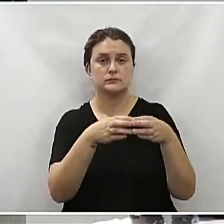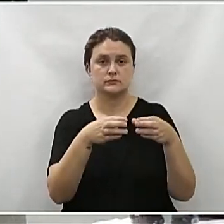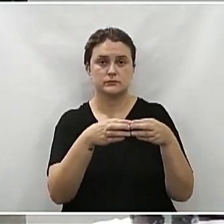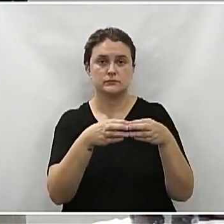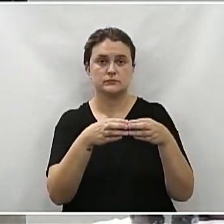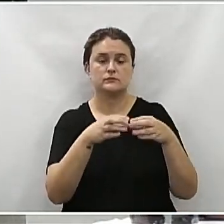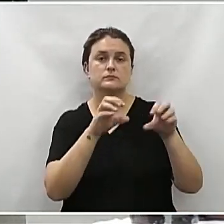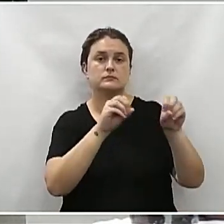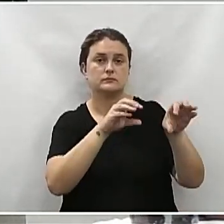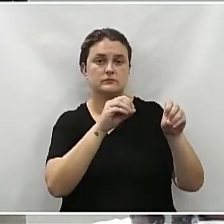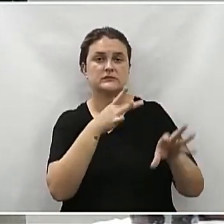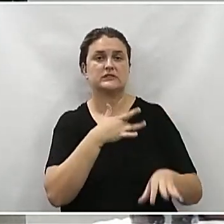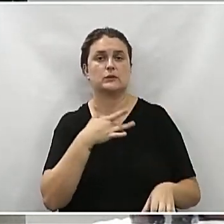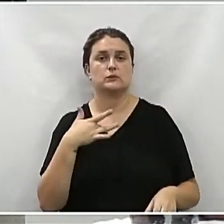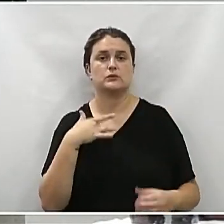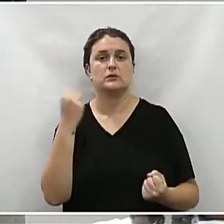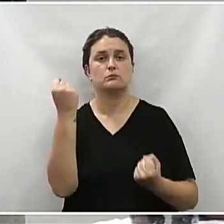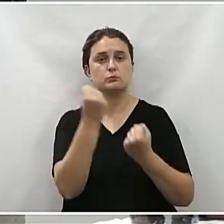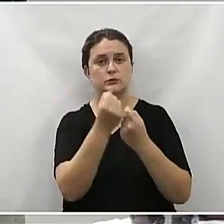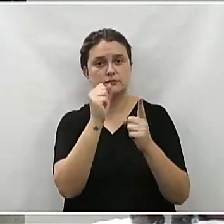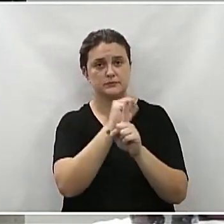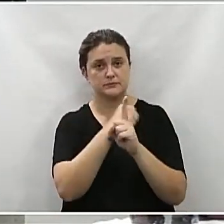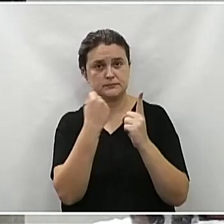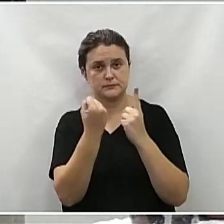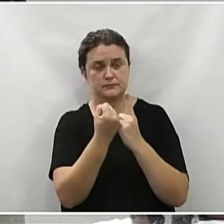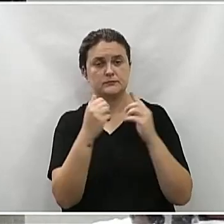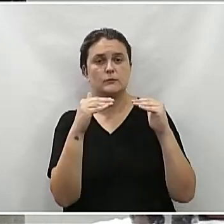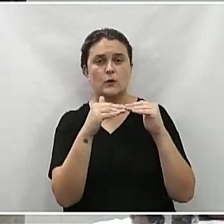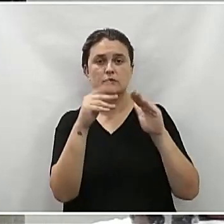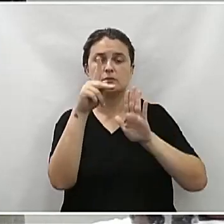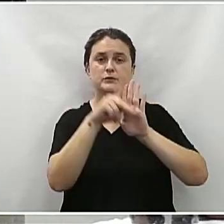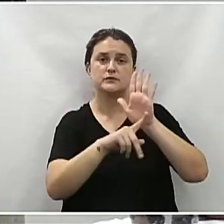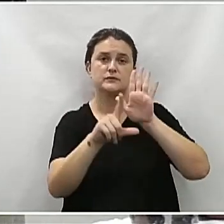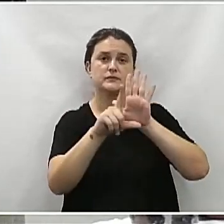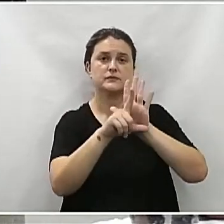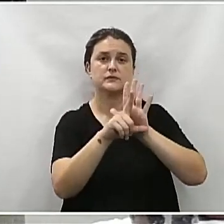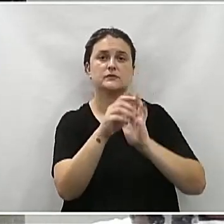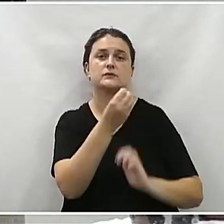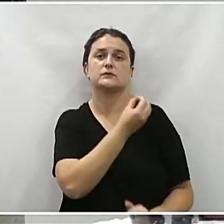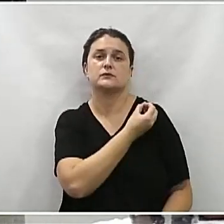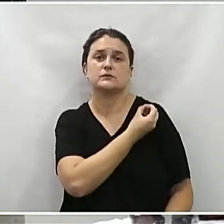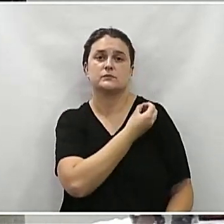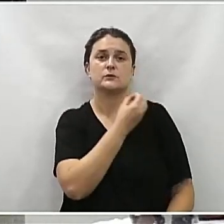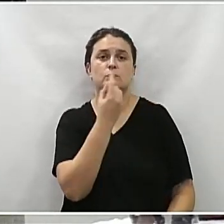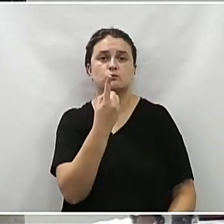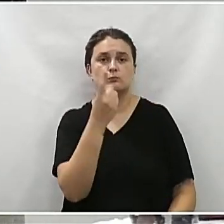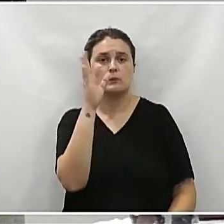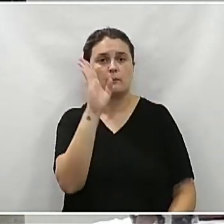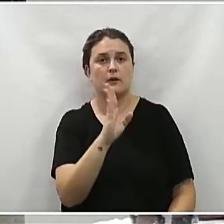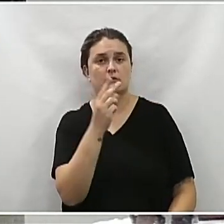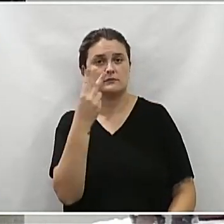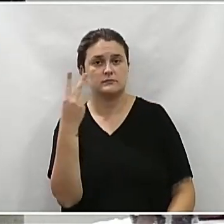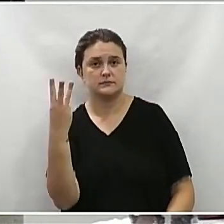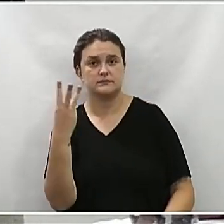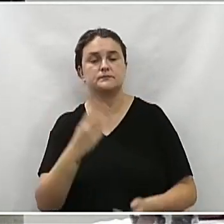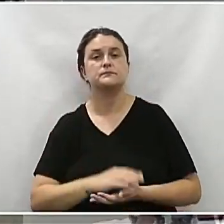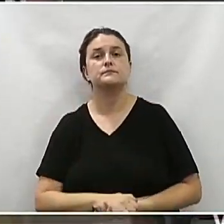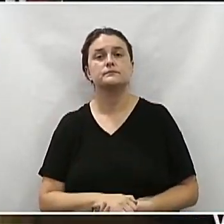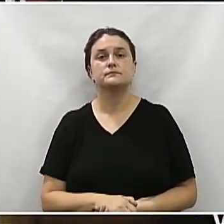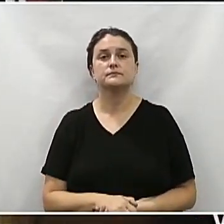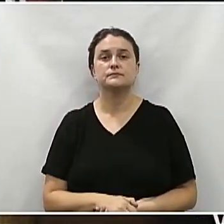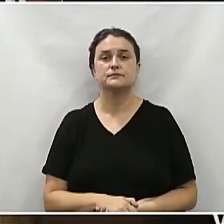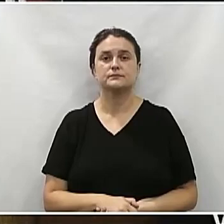Comissão de Educação, Saúde e Assistência, favorável ao Projeto de Lei Ordinária nº 1 de 2023.